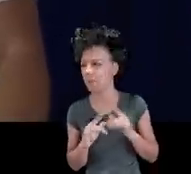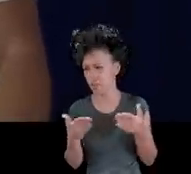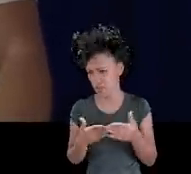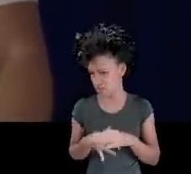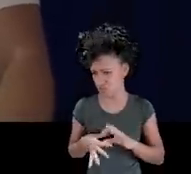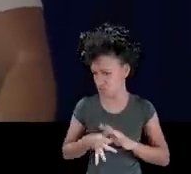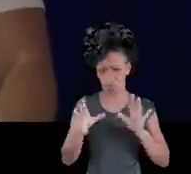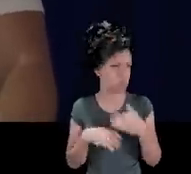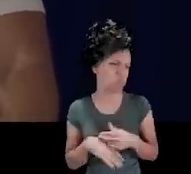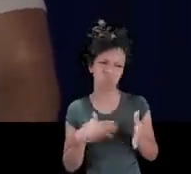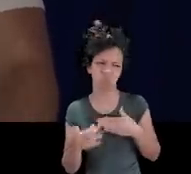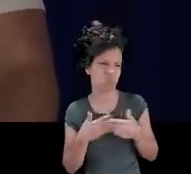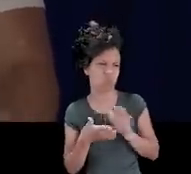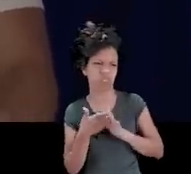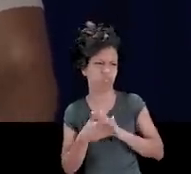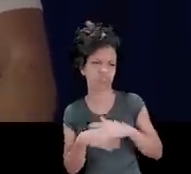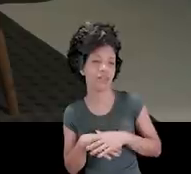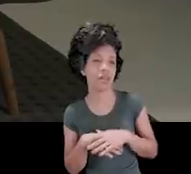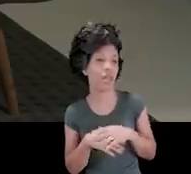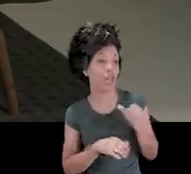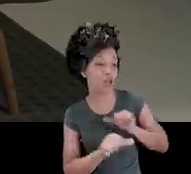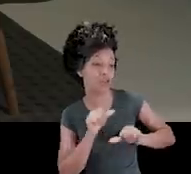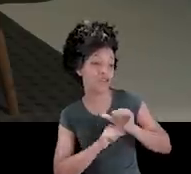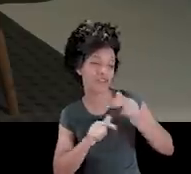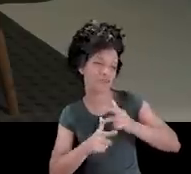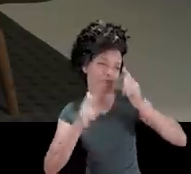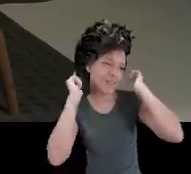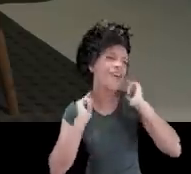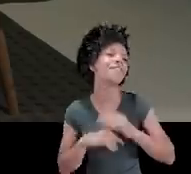nada. Nada. Eu, na verdade, eu virei aquele cara que converte a pessoa em careca.